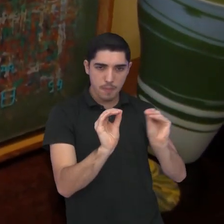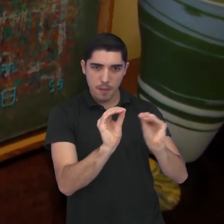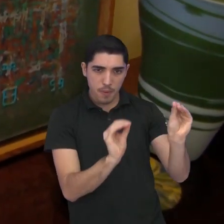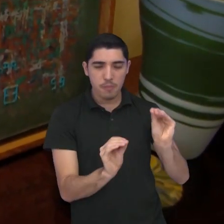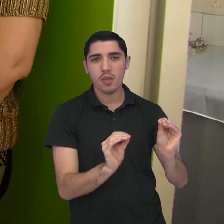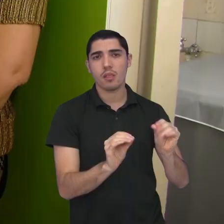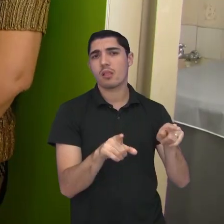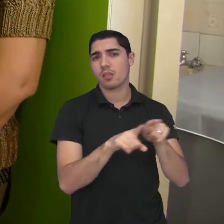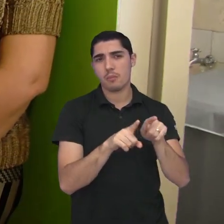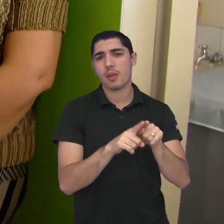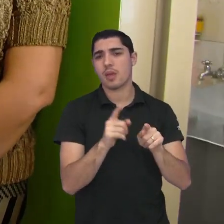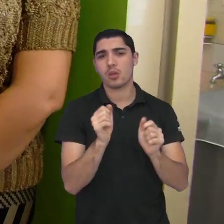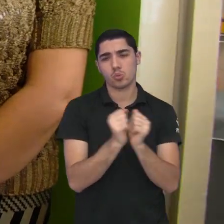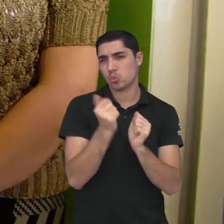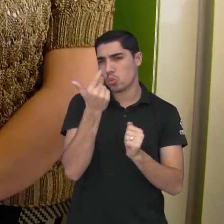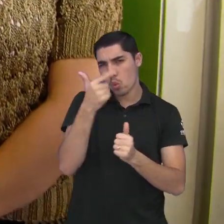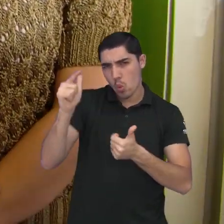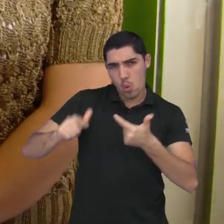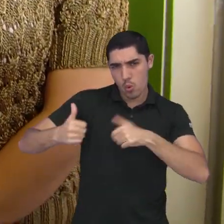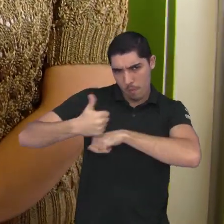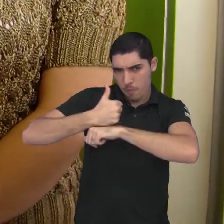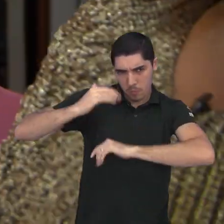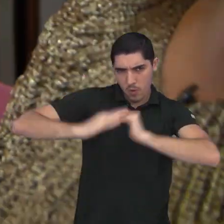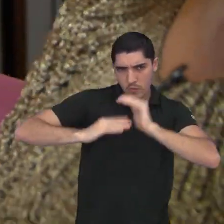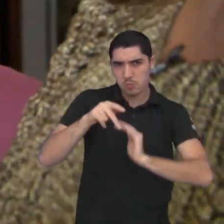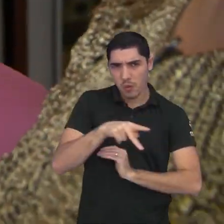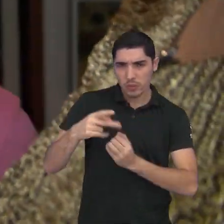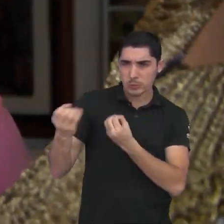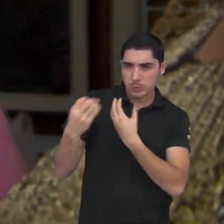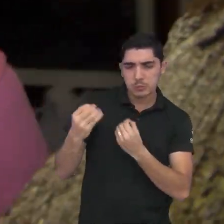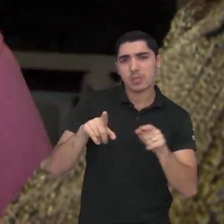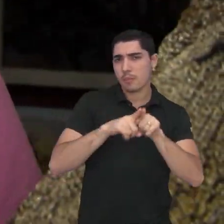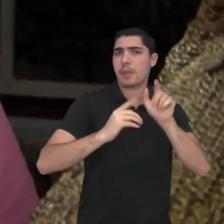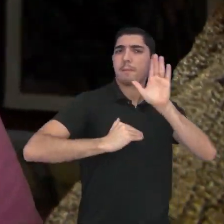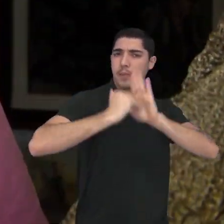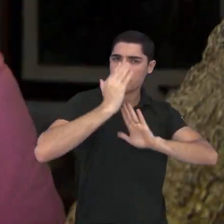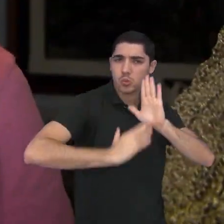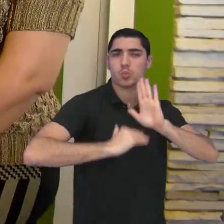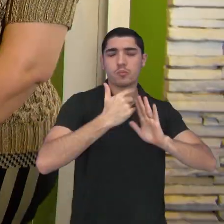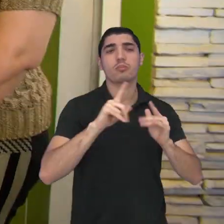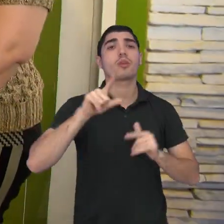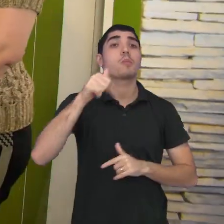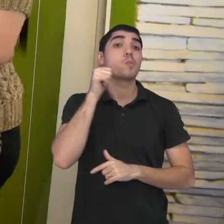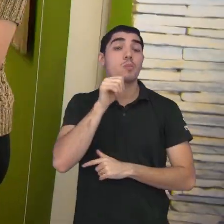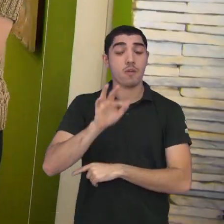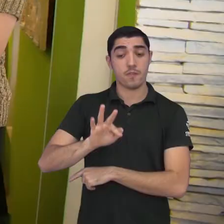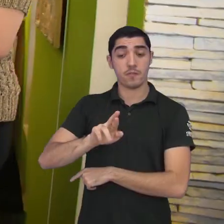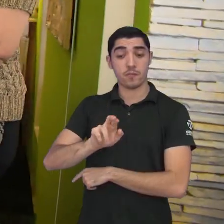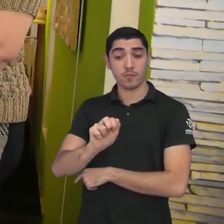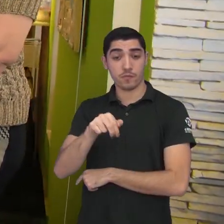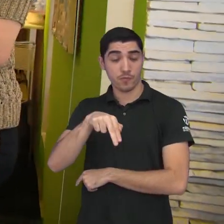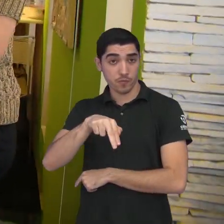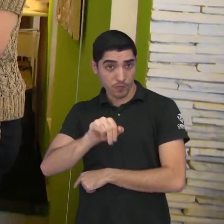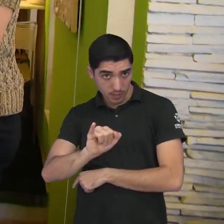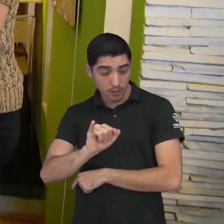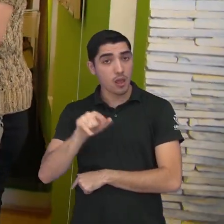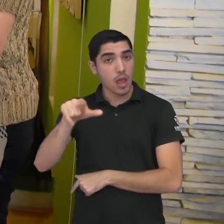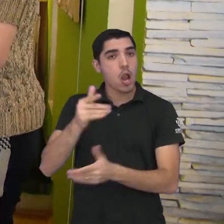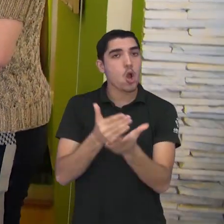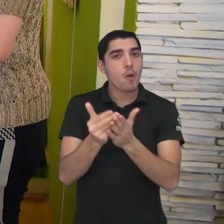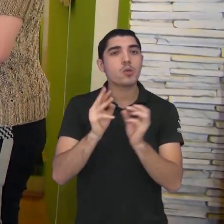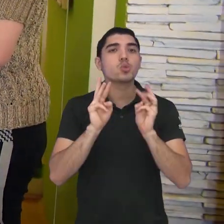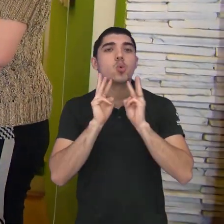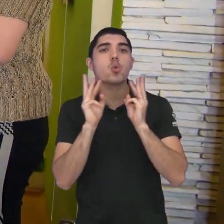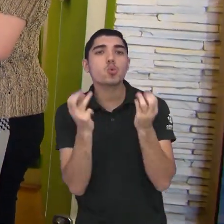outras escultura com o Ivo Baimira e pintura, e aí vai, entendeu? Até quando o Afrânio Fonseca apareceu me